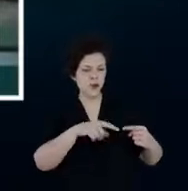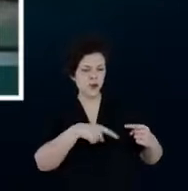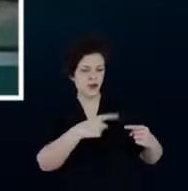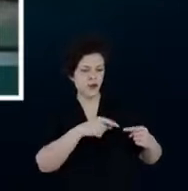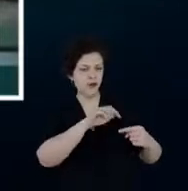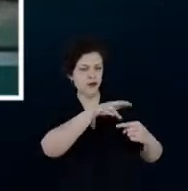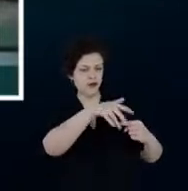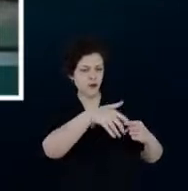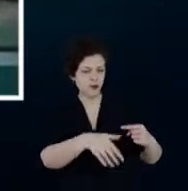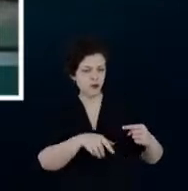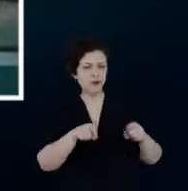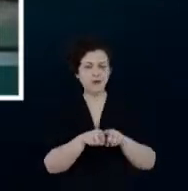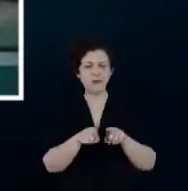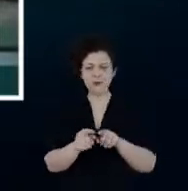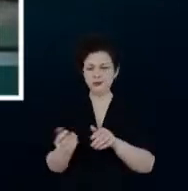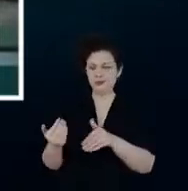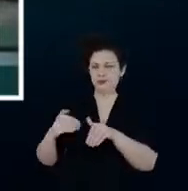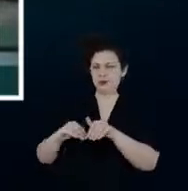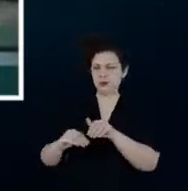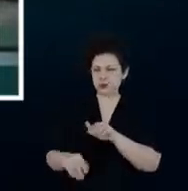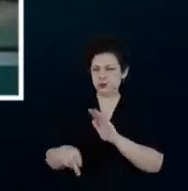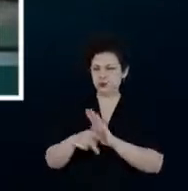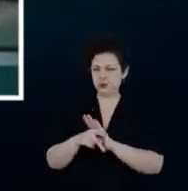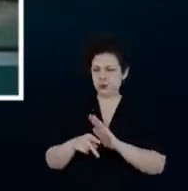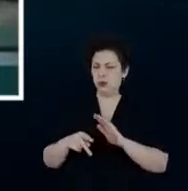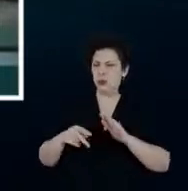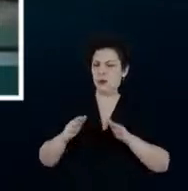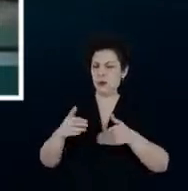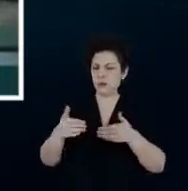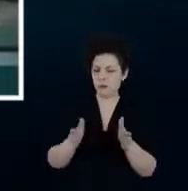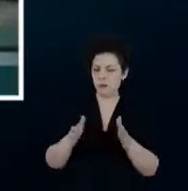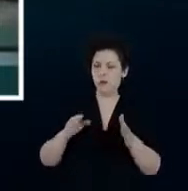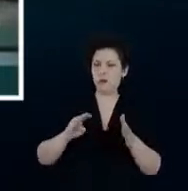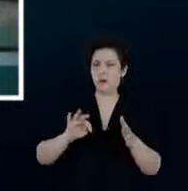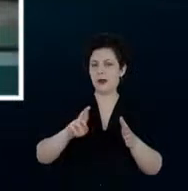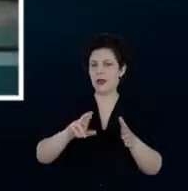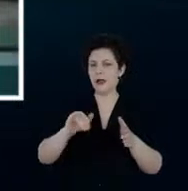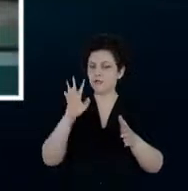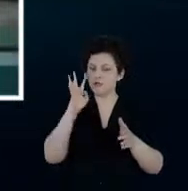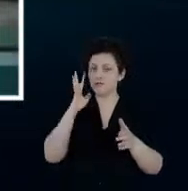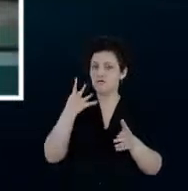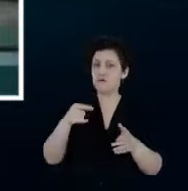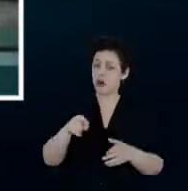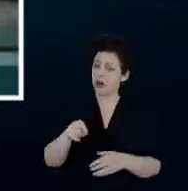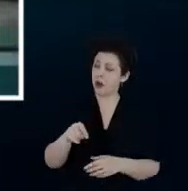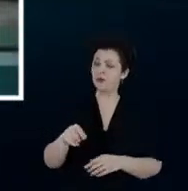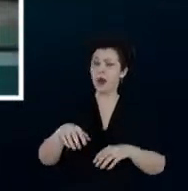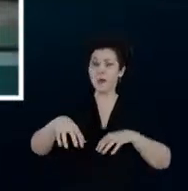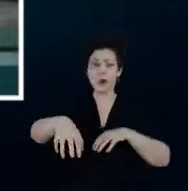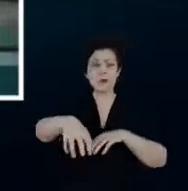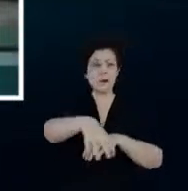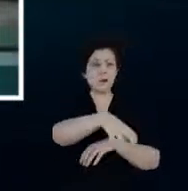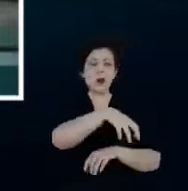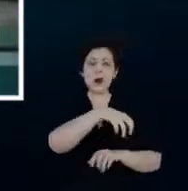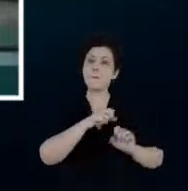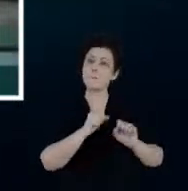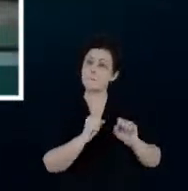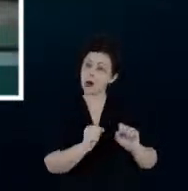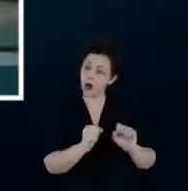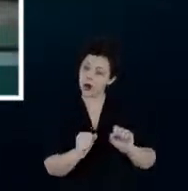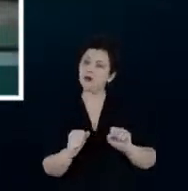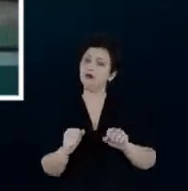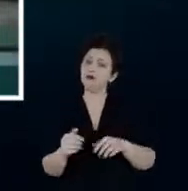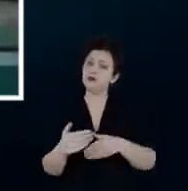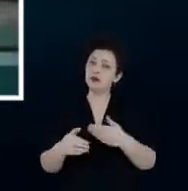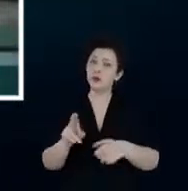reversíveis e o armazenamento por bateria são as soluções mais que podem considerar de